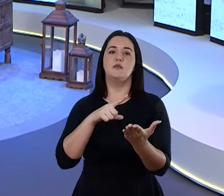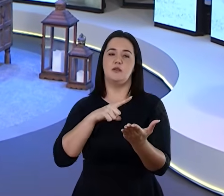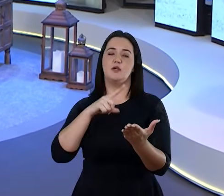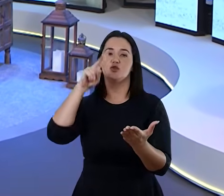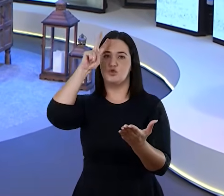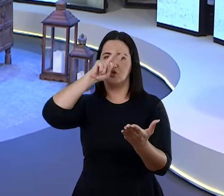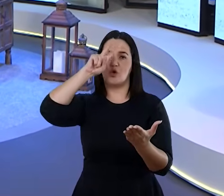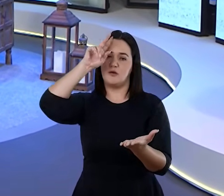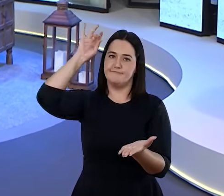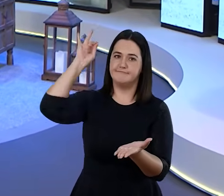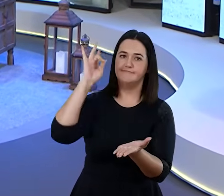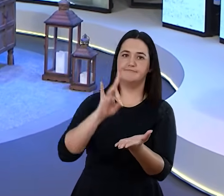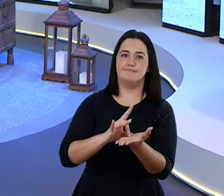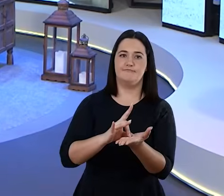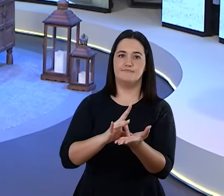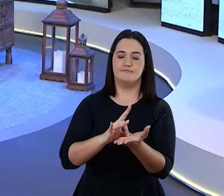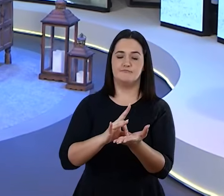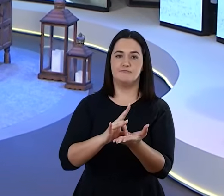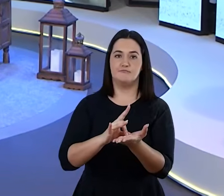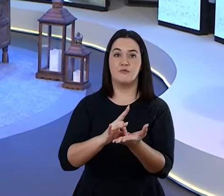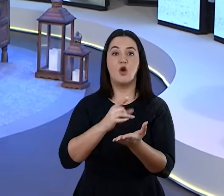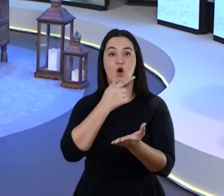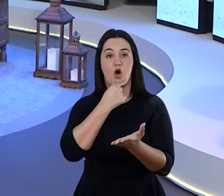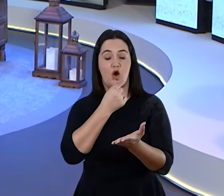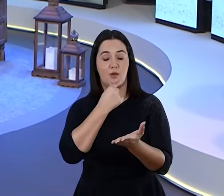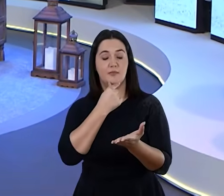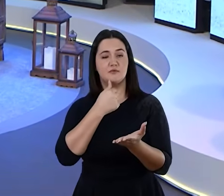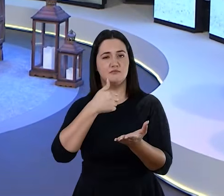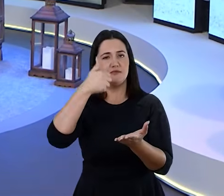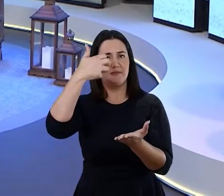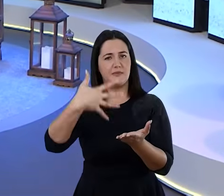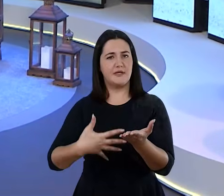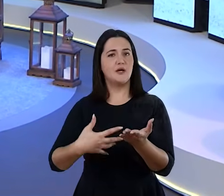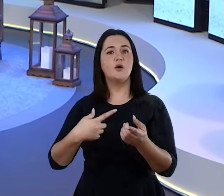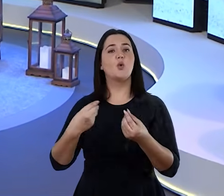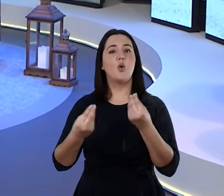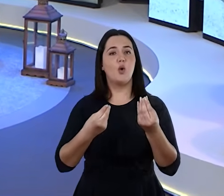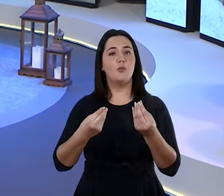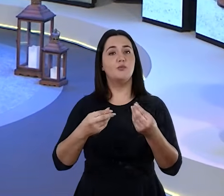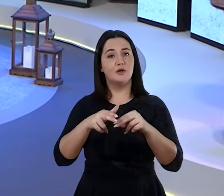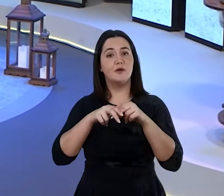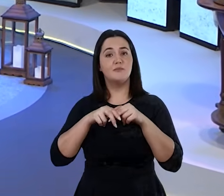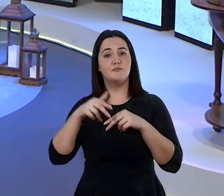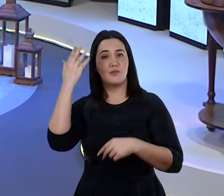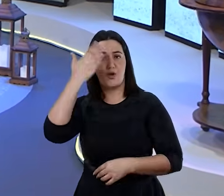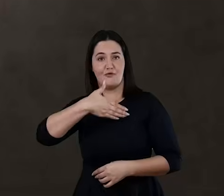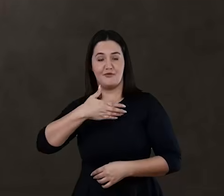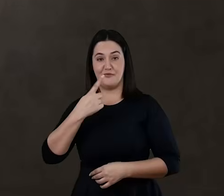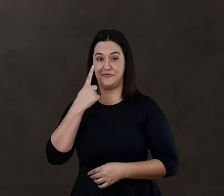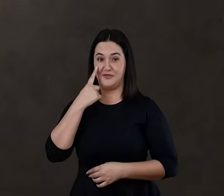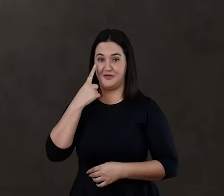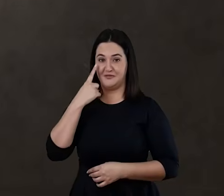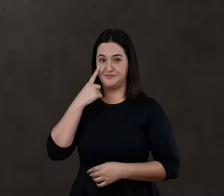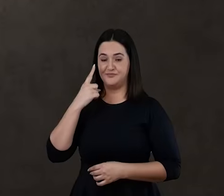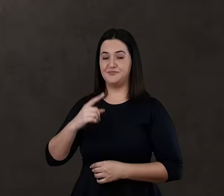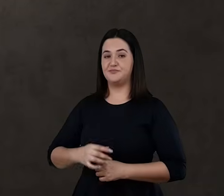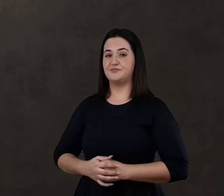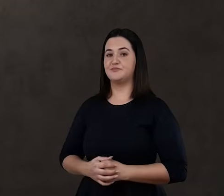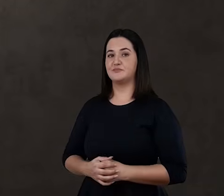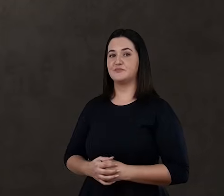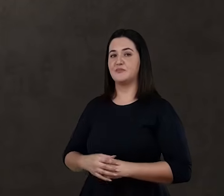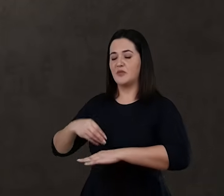uma história real. Esse autor e outros afirmam isso com argumentos acadêmicos. Wood, por